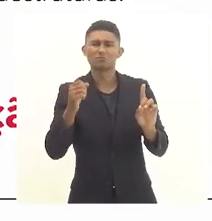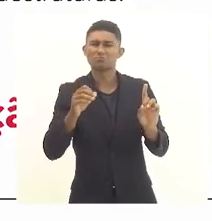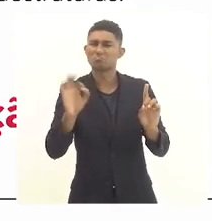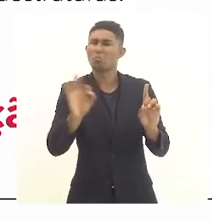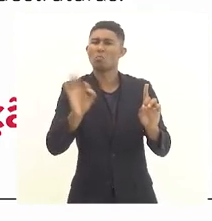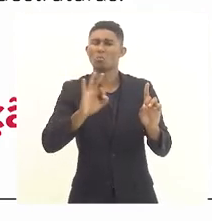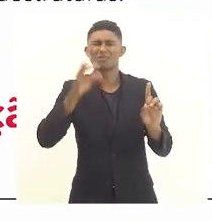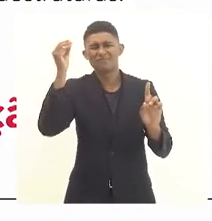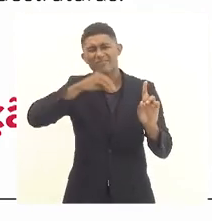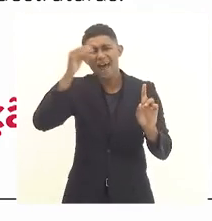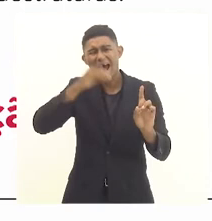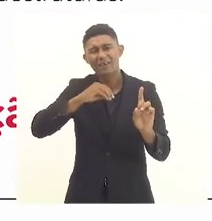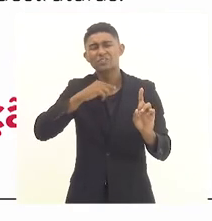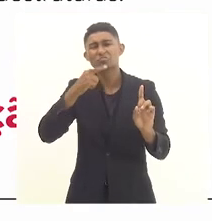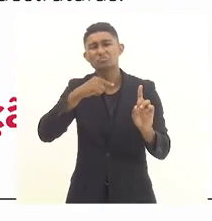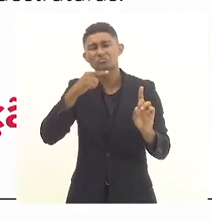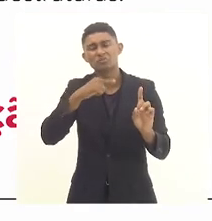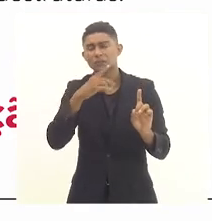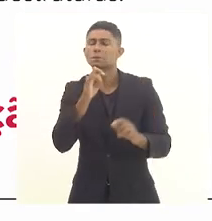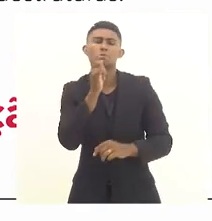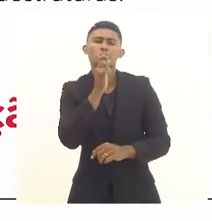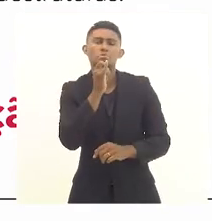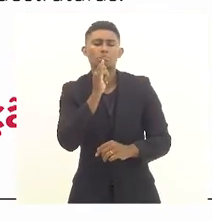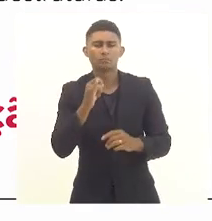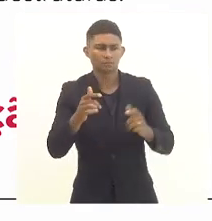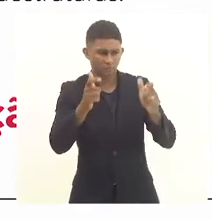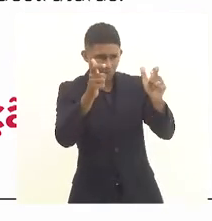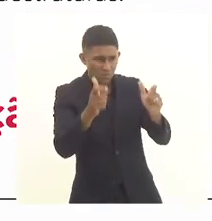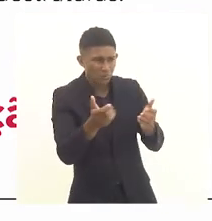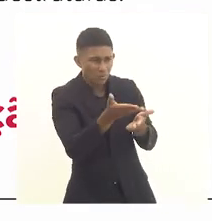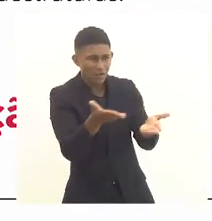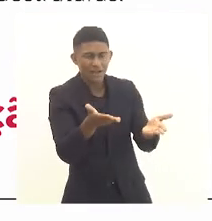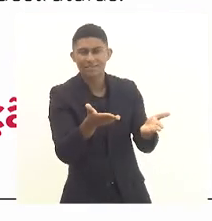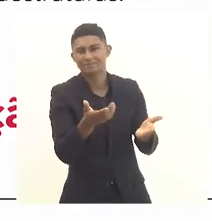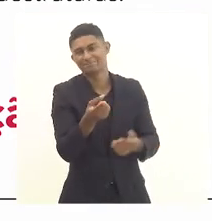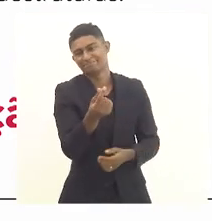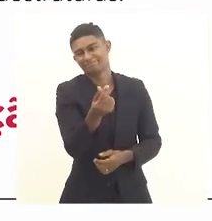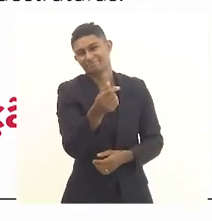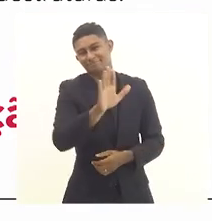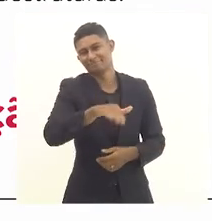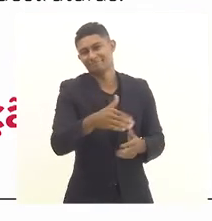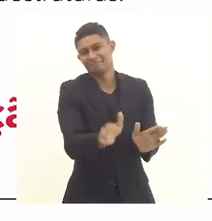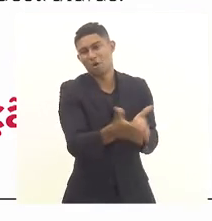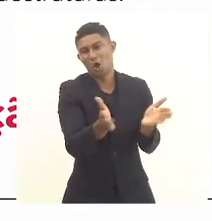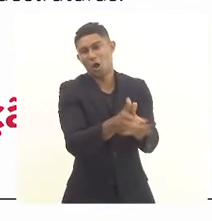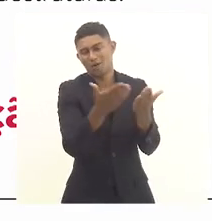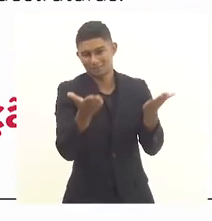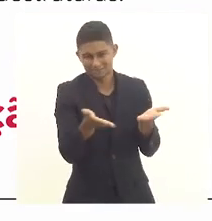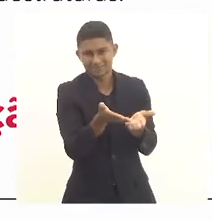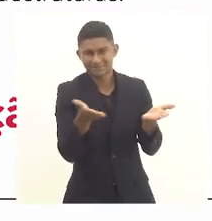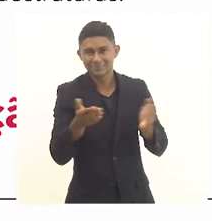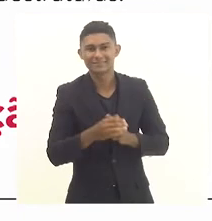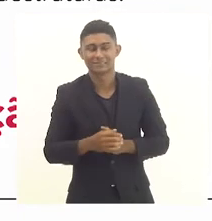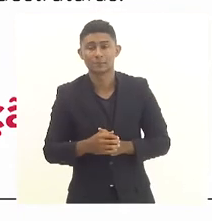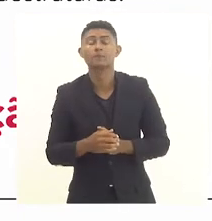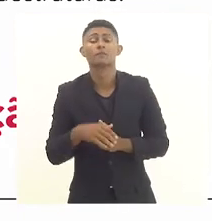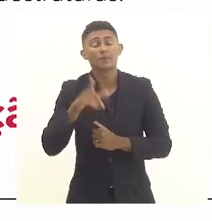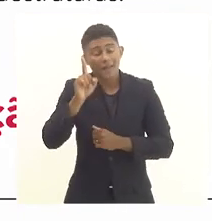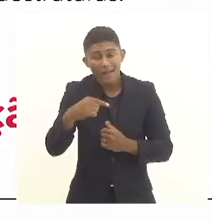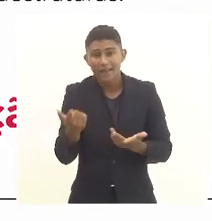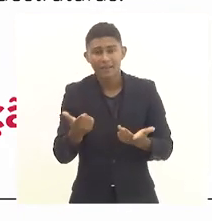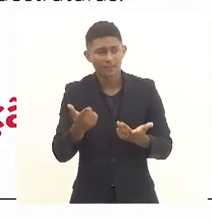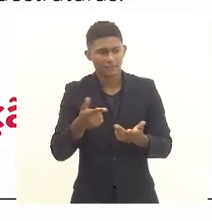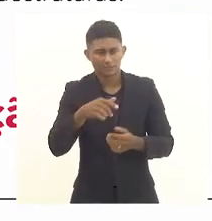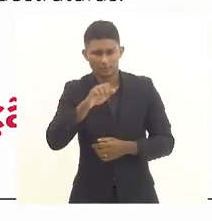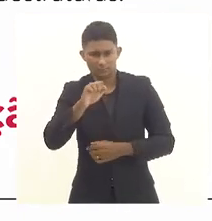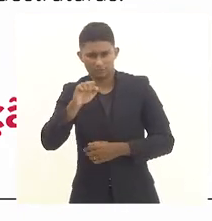vida na economia digital. São nas áreas que têm renda mais baixa. E, via de regra, estão nas periferias das grandes cidades,